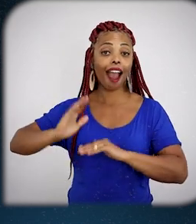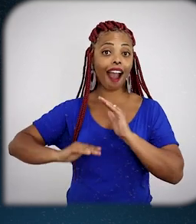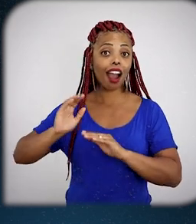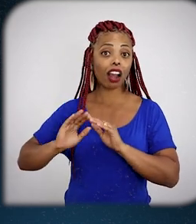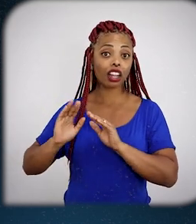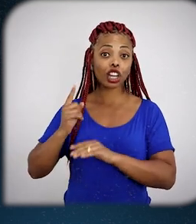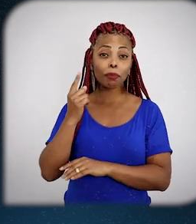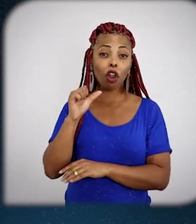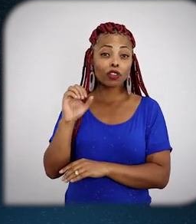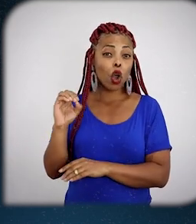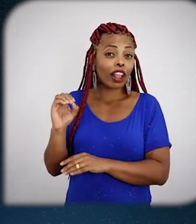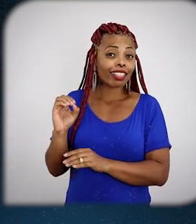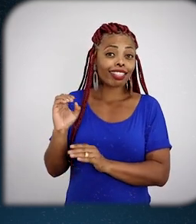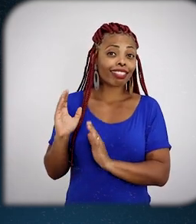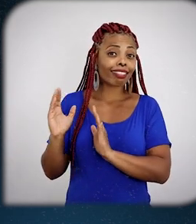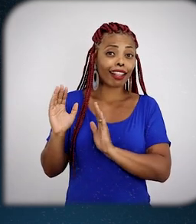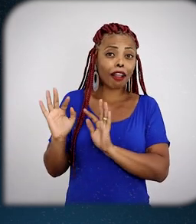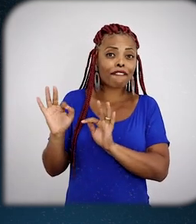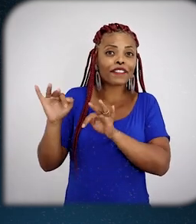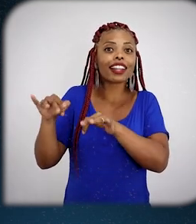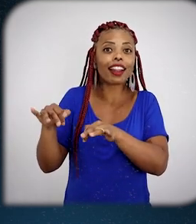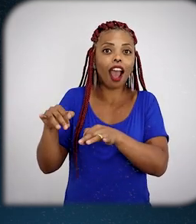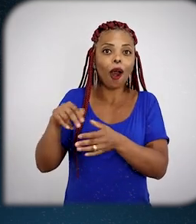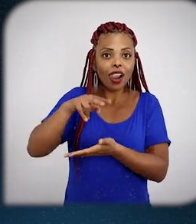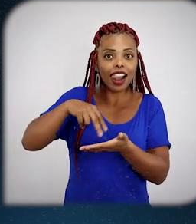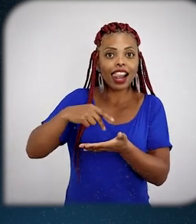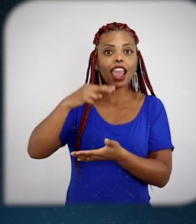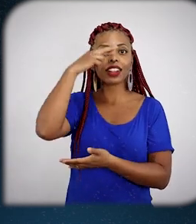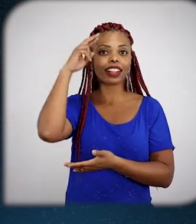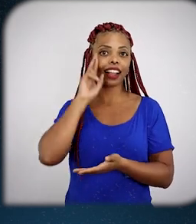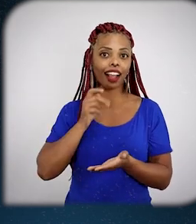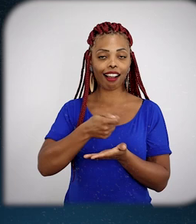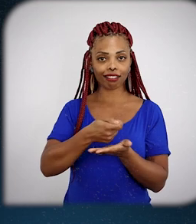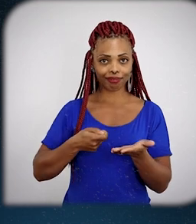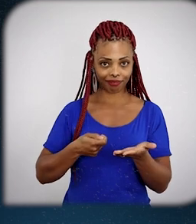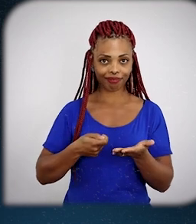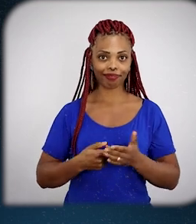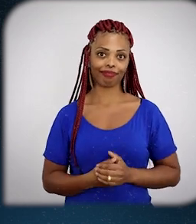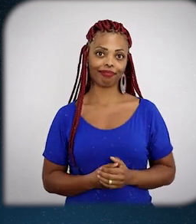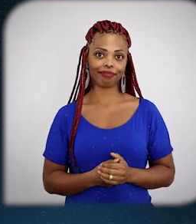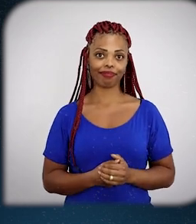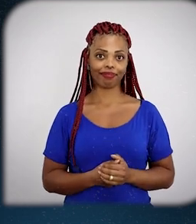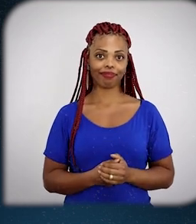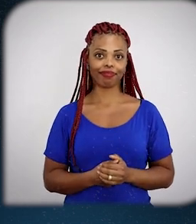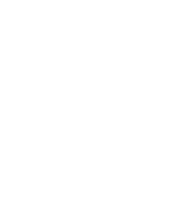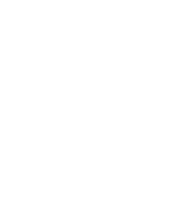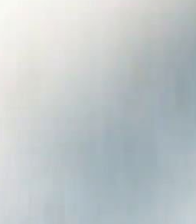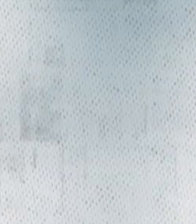prática no final dos anos 80, lendo os textos de Sueli Carneiro.